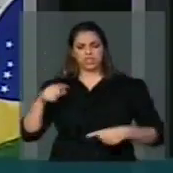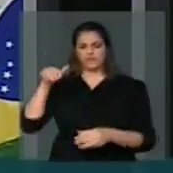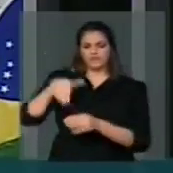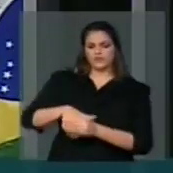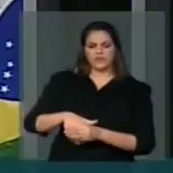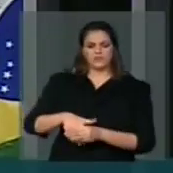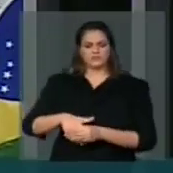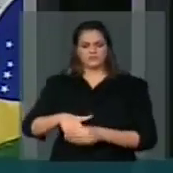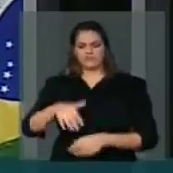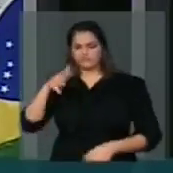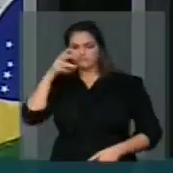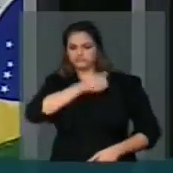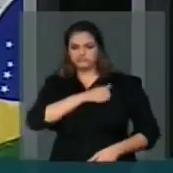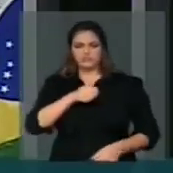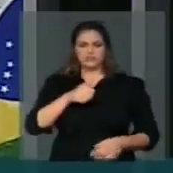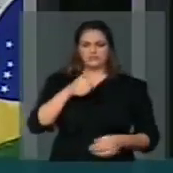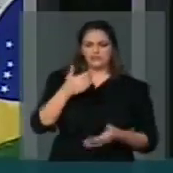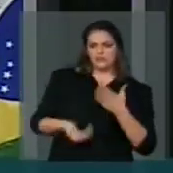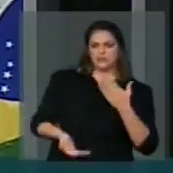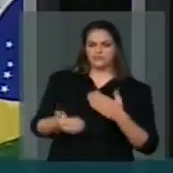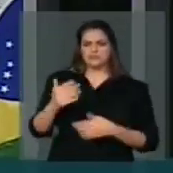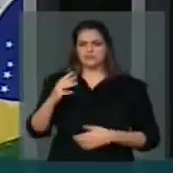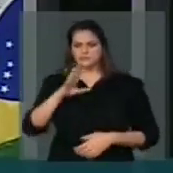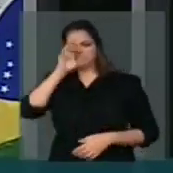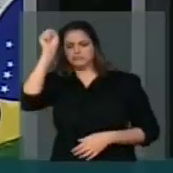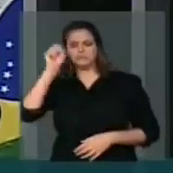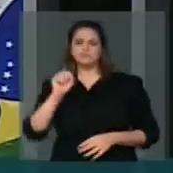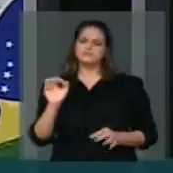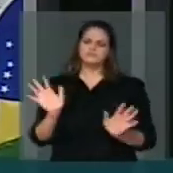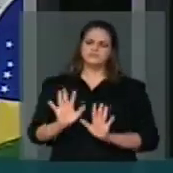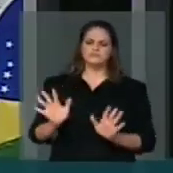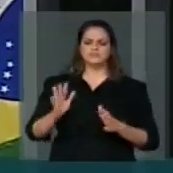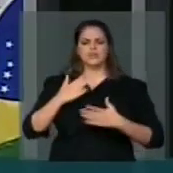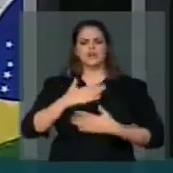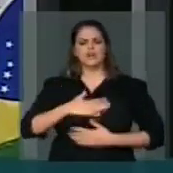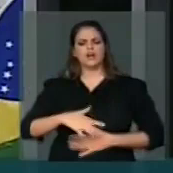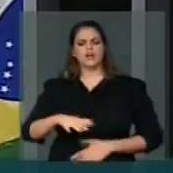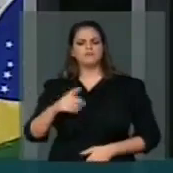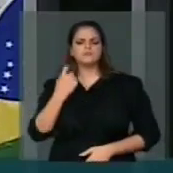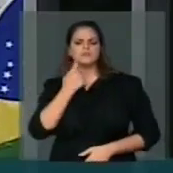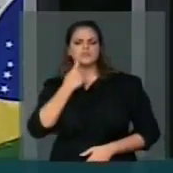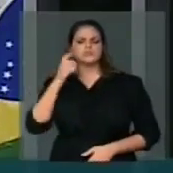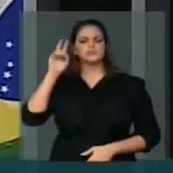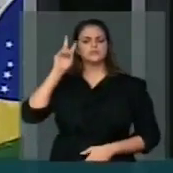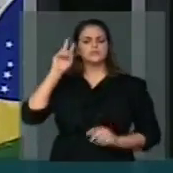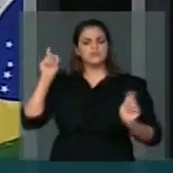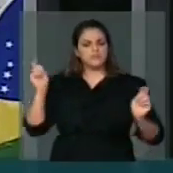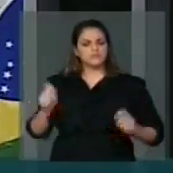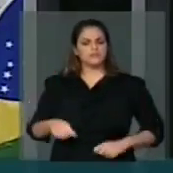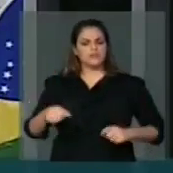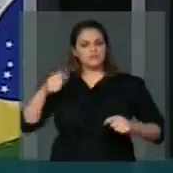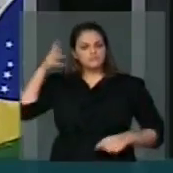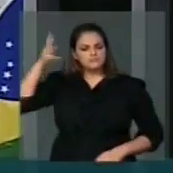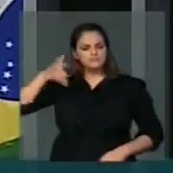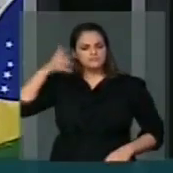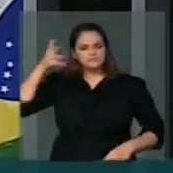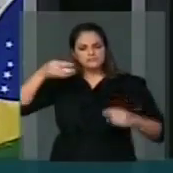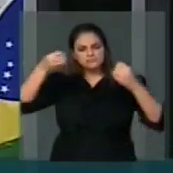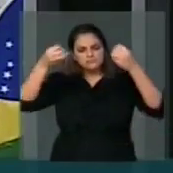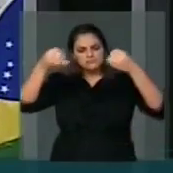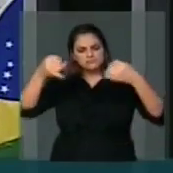contínuas que o momento exige, se possa prestar contas ao povo brasileiro.